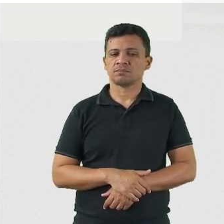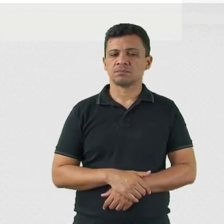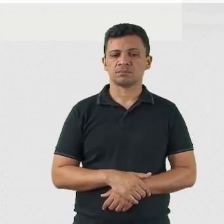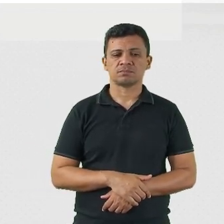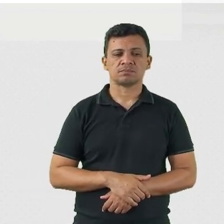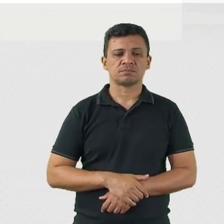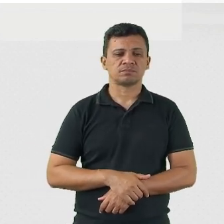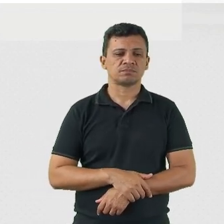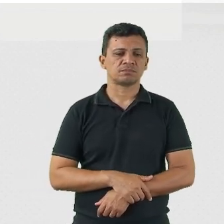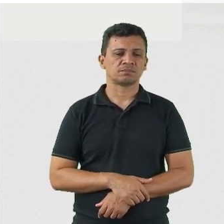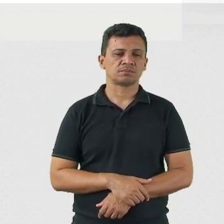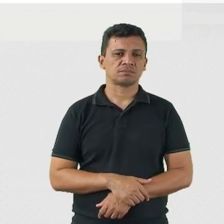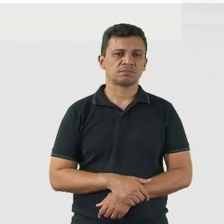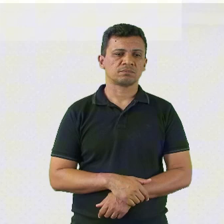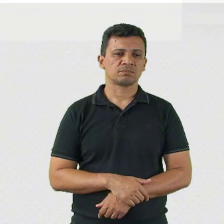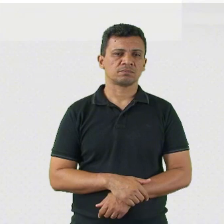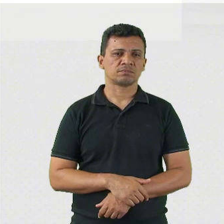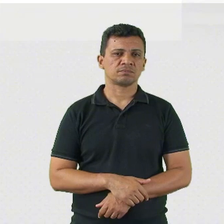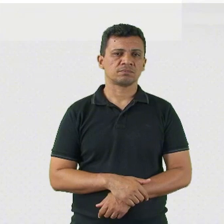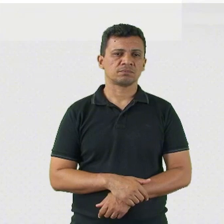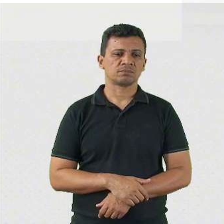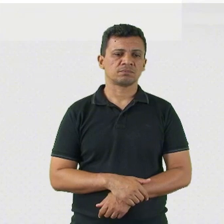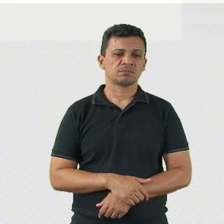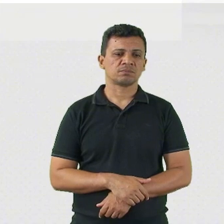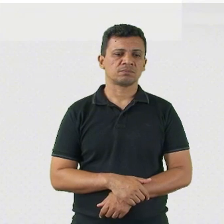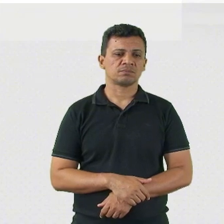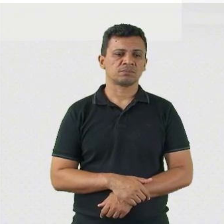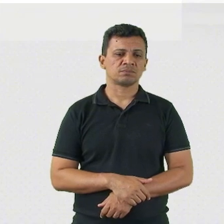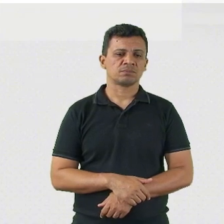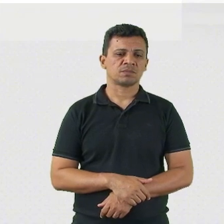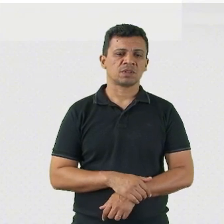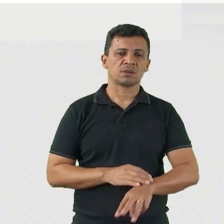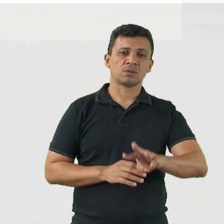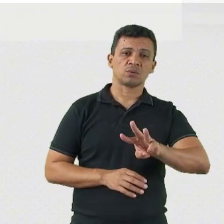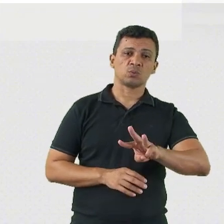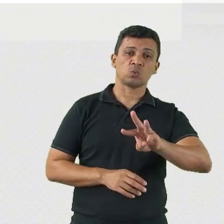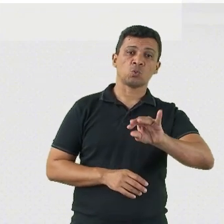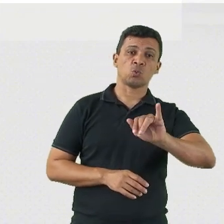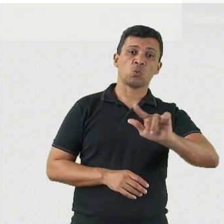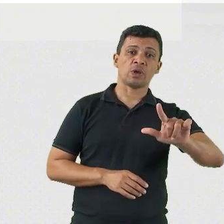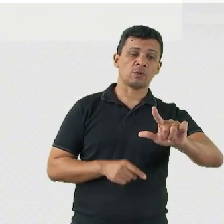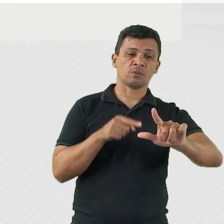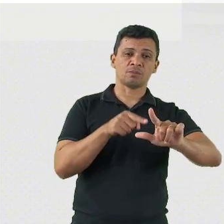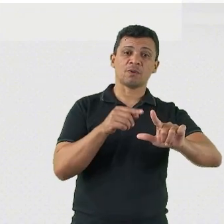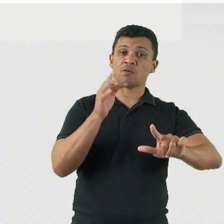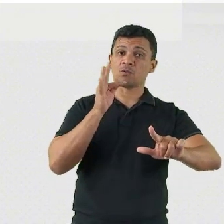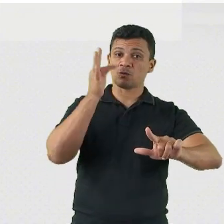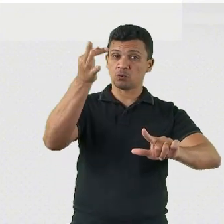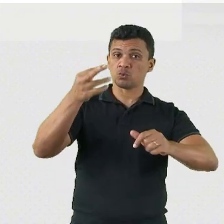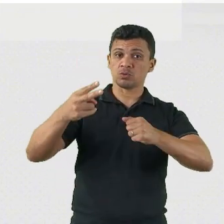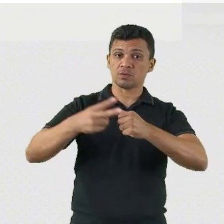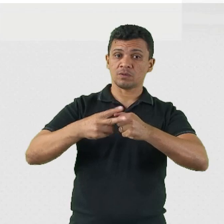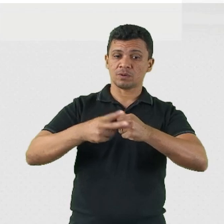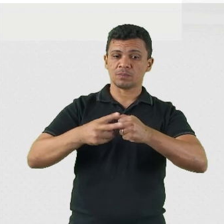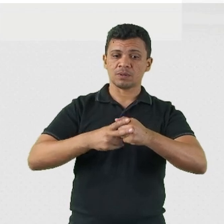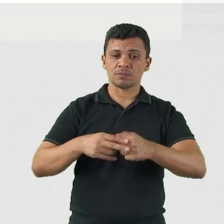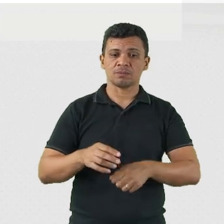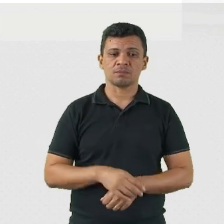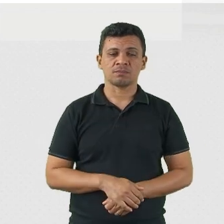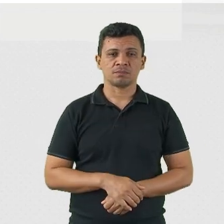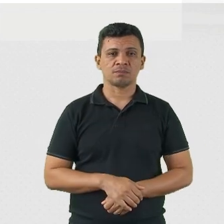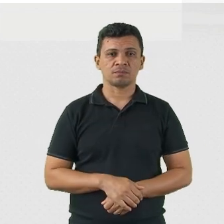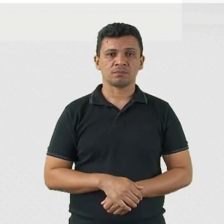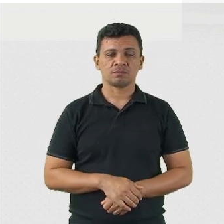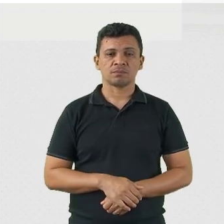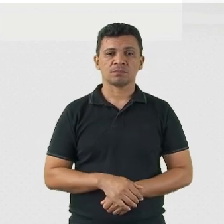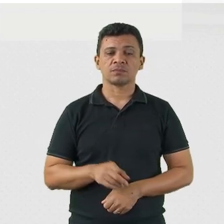transport for another 20 years. Will é uma indicação de futuro, tempo verbal. Motorbikes é o